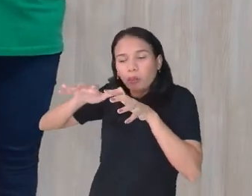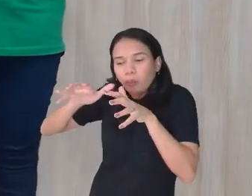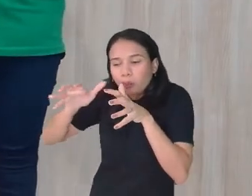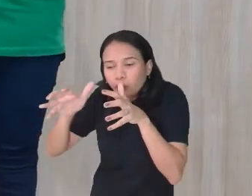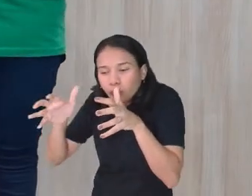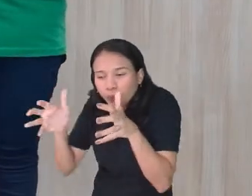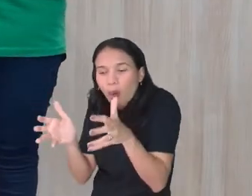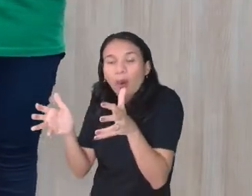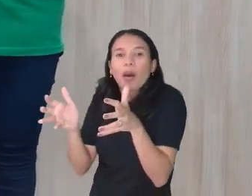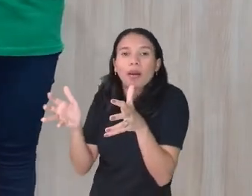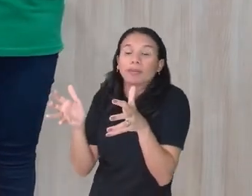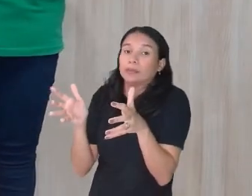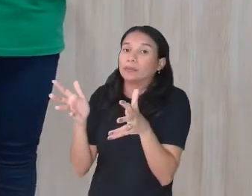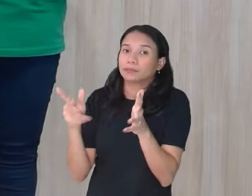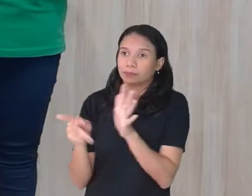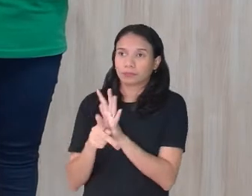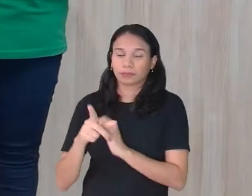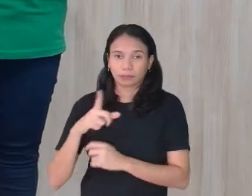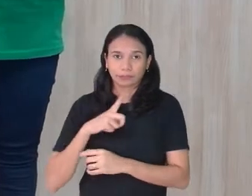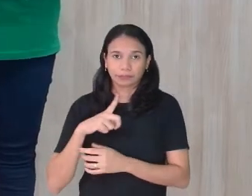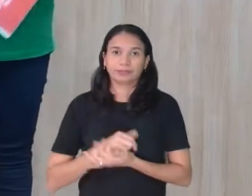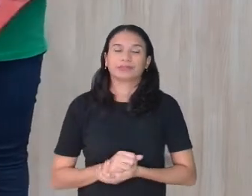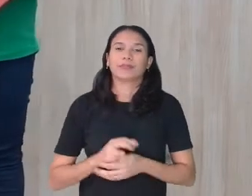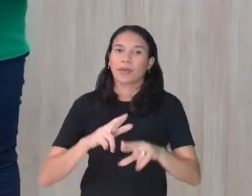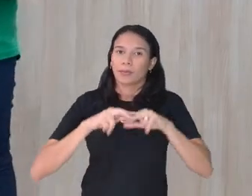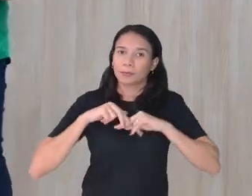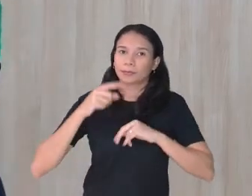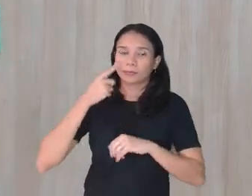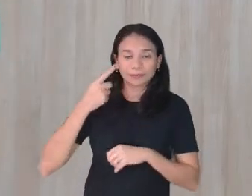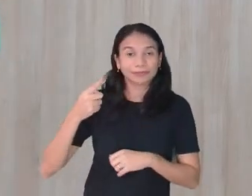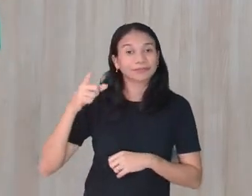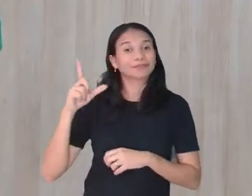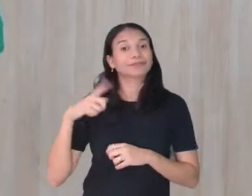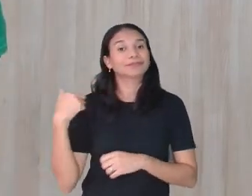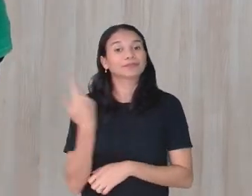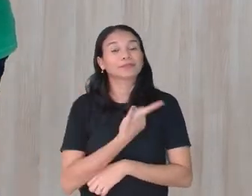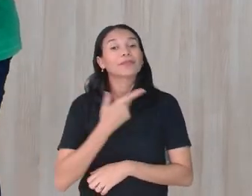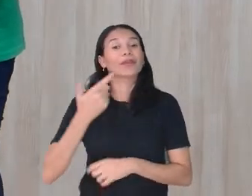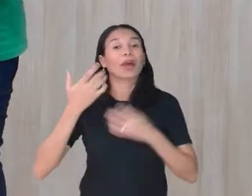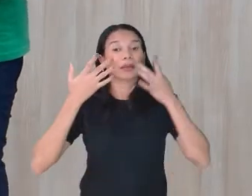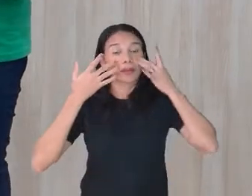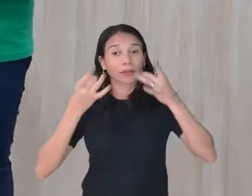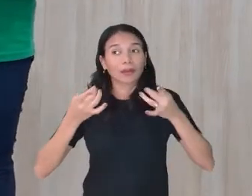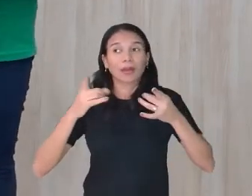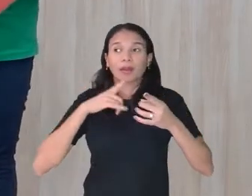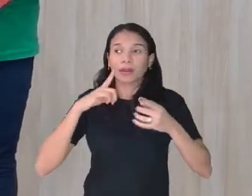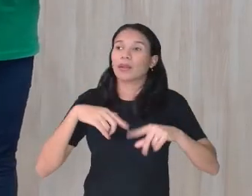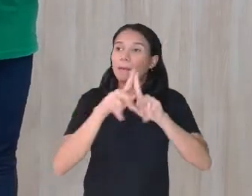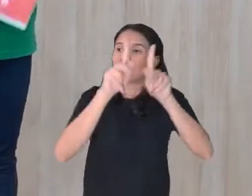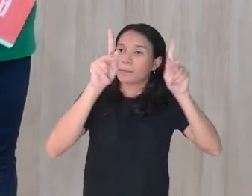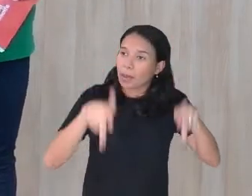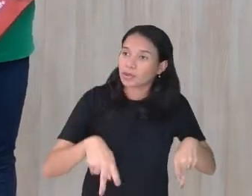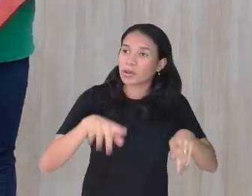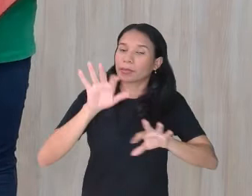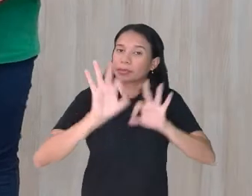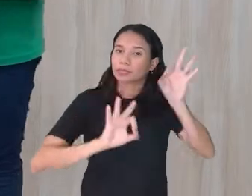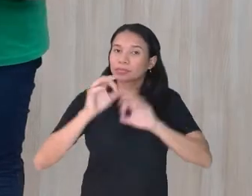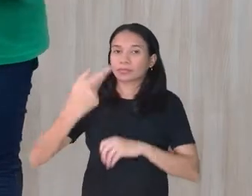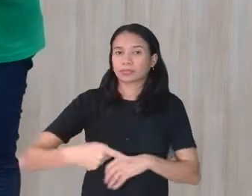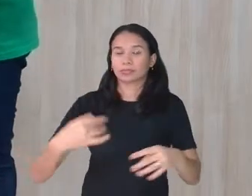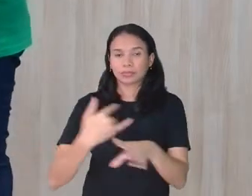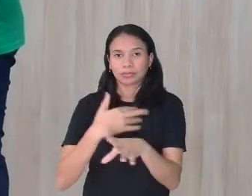que estão na área de conservação. Então aí foi o nosso alerta e dizer que existem planos de manejo na cidade de